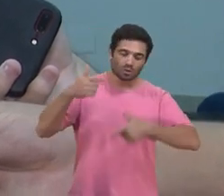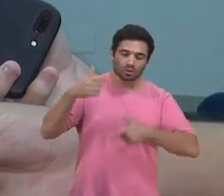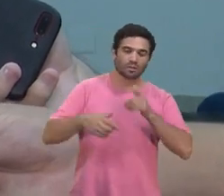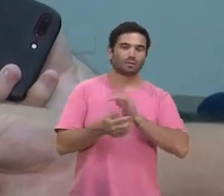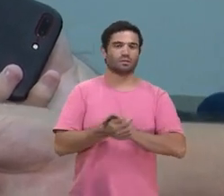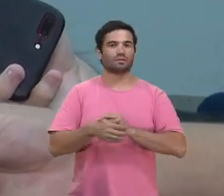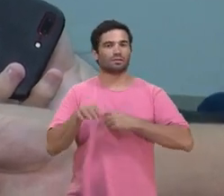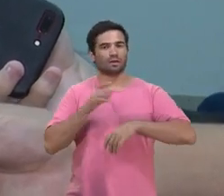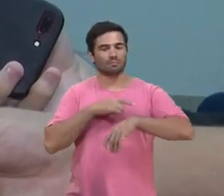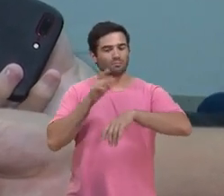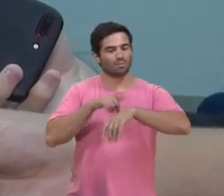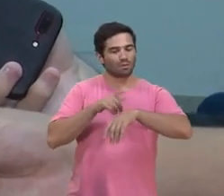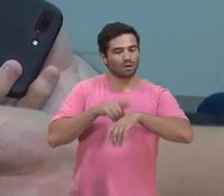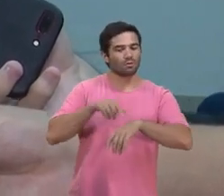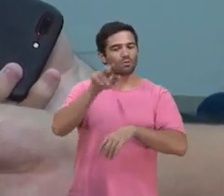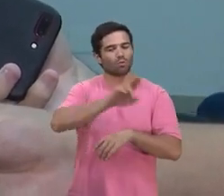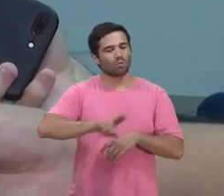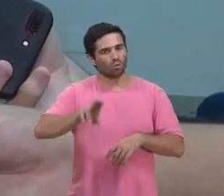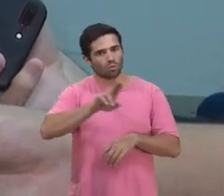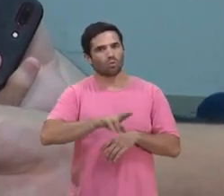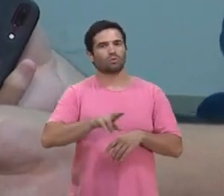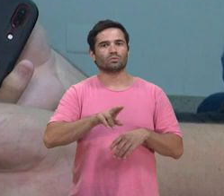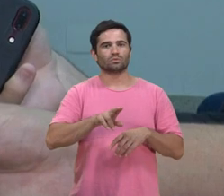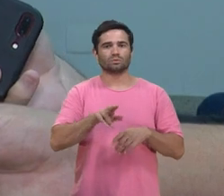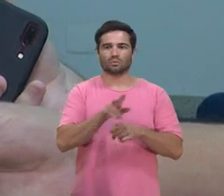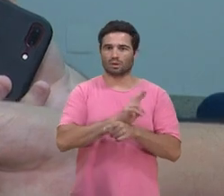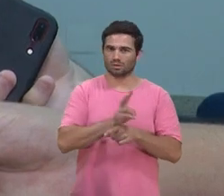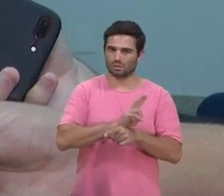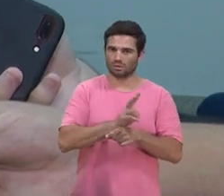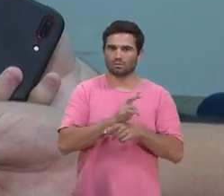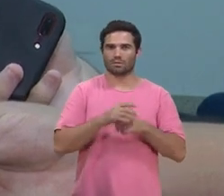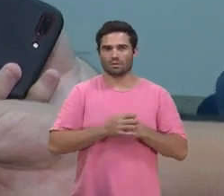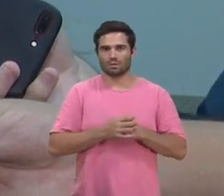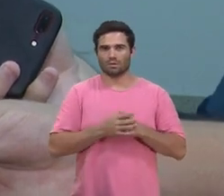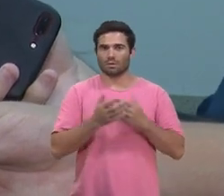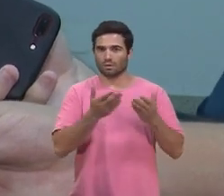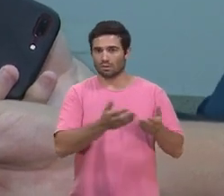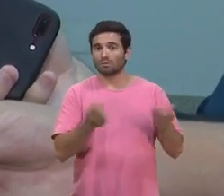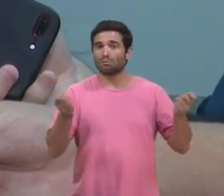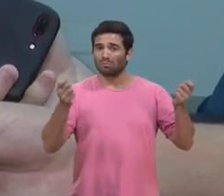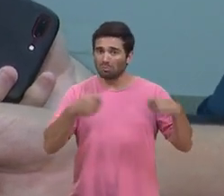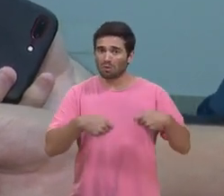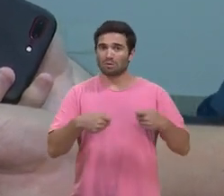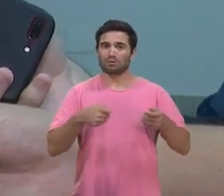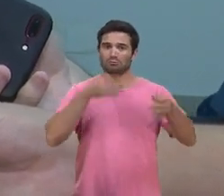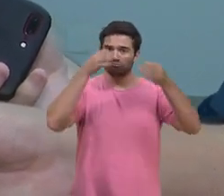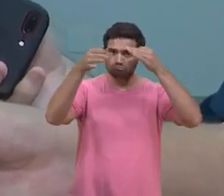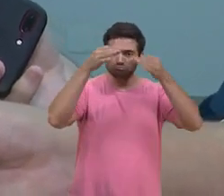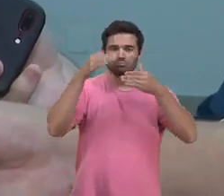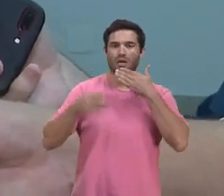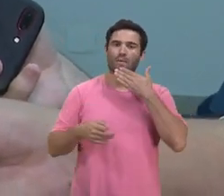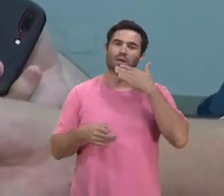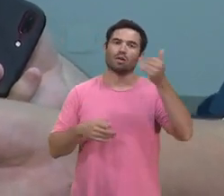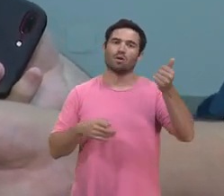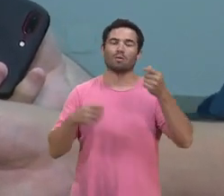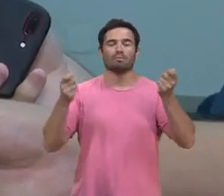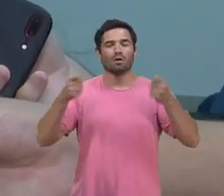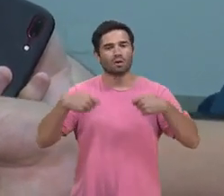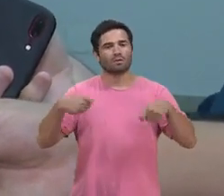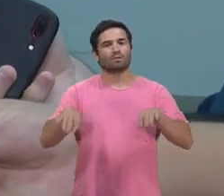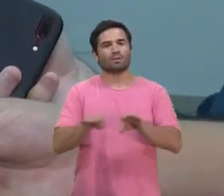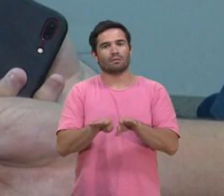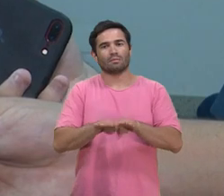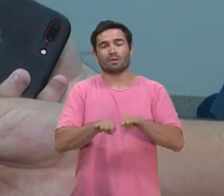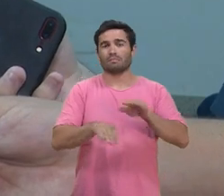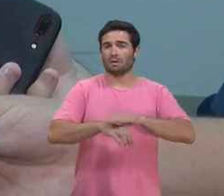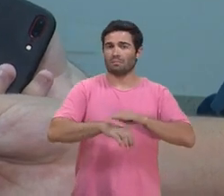política, que passa a ser um instrumento de uso, né, na gestão, isso pode ser aprimorado, né, pode ir